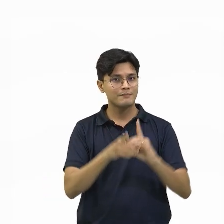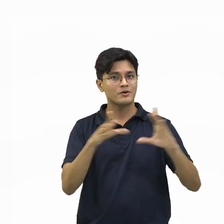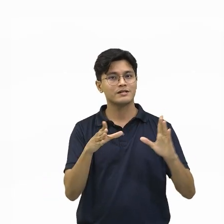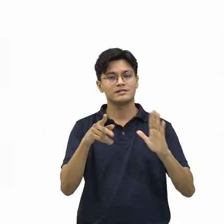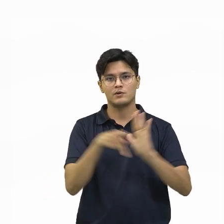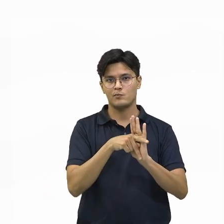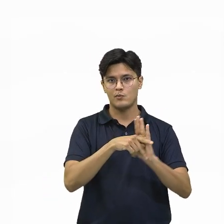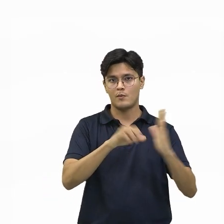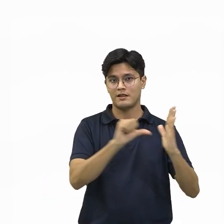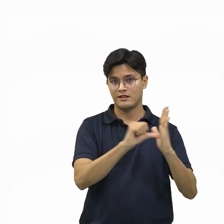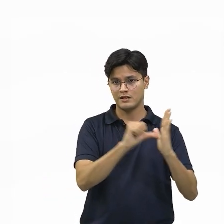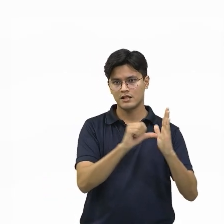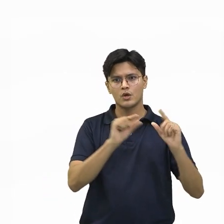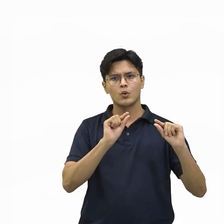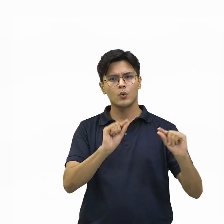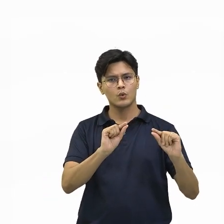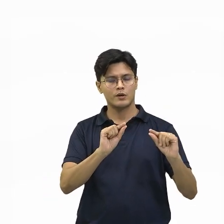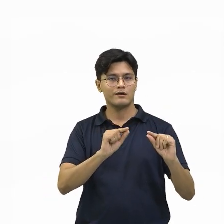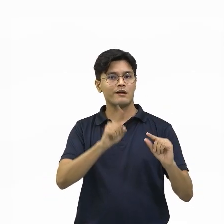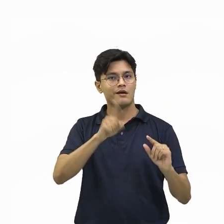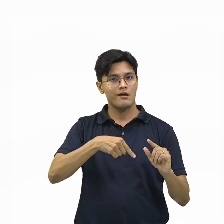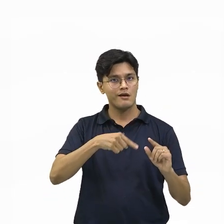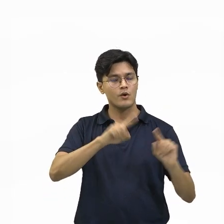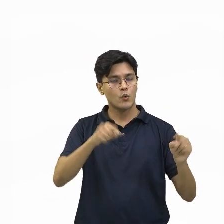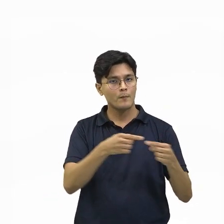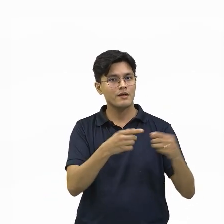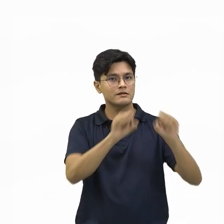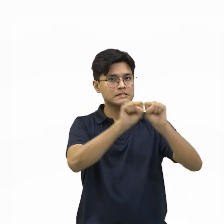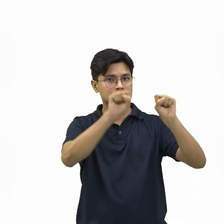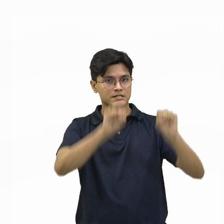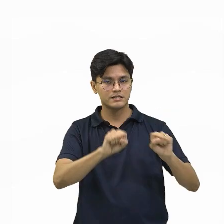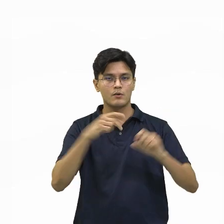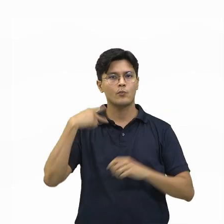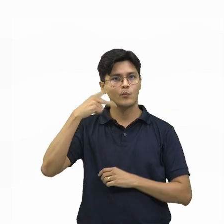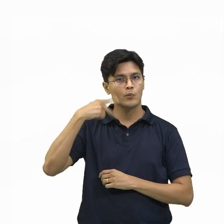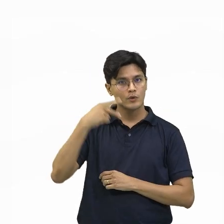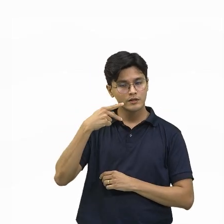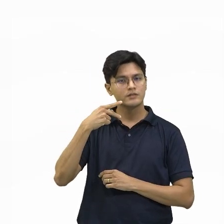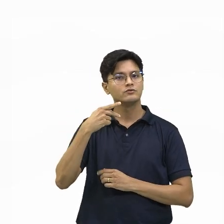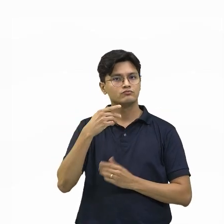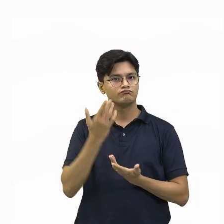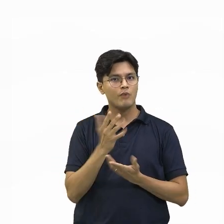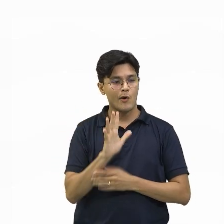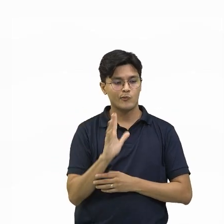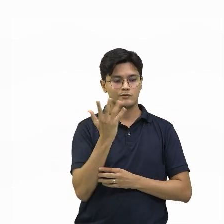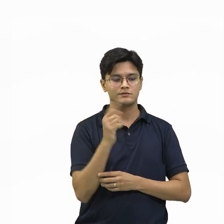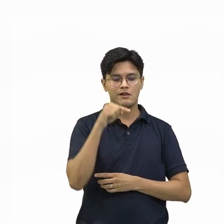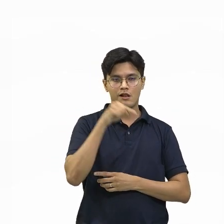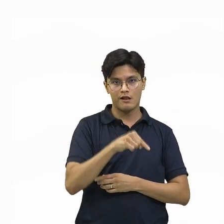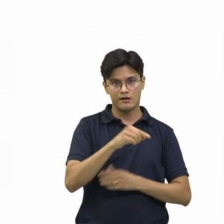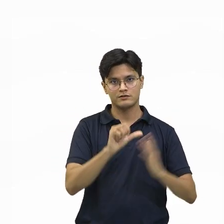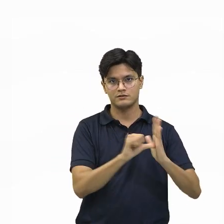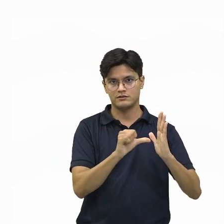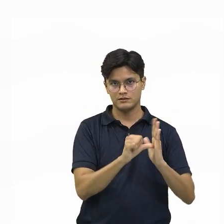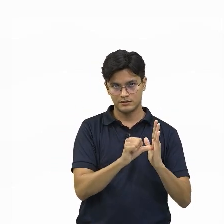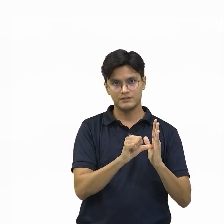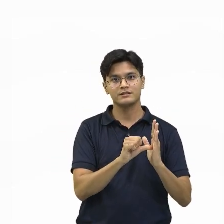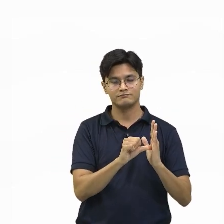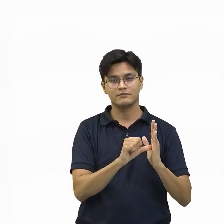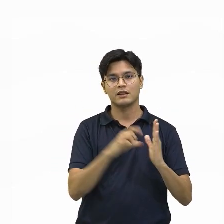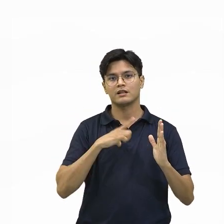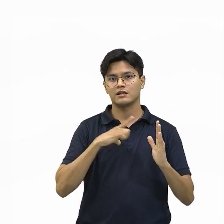ateniense, que era um sistema político implementado em Atenas, logo após a